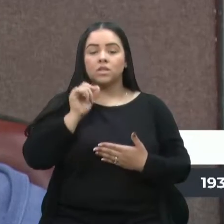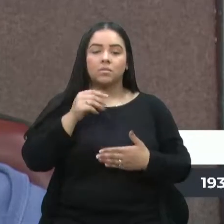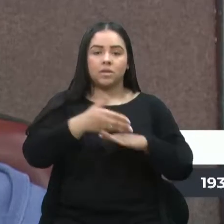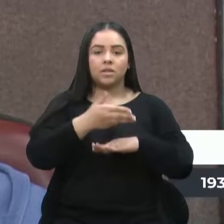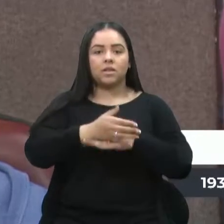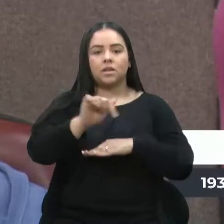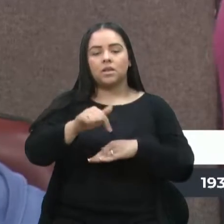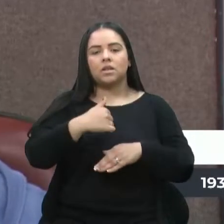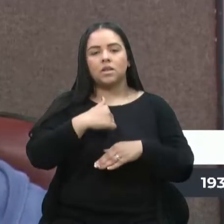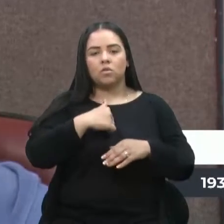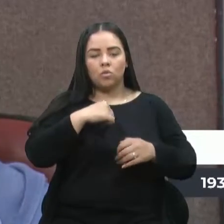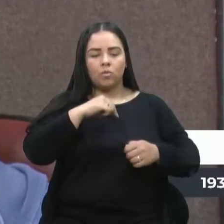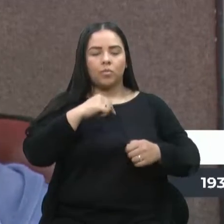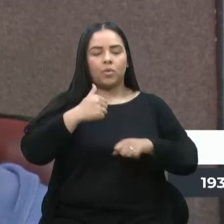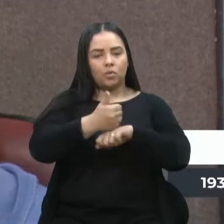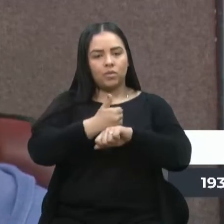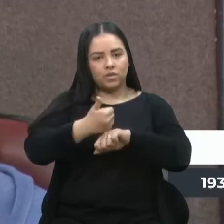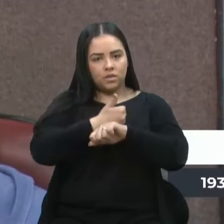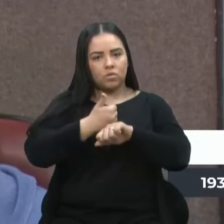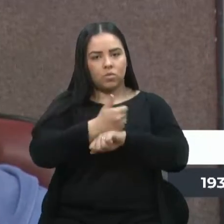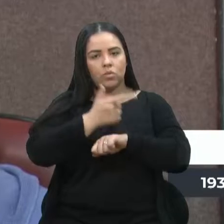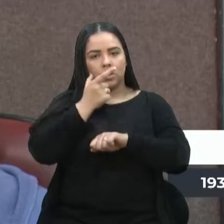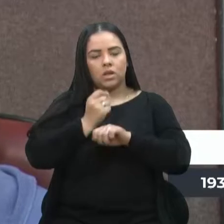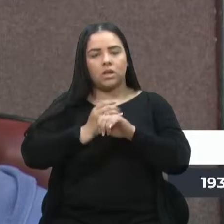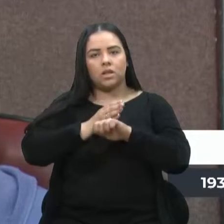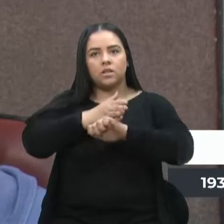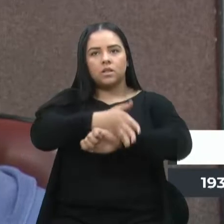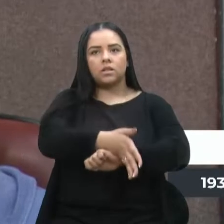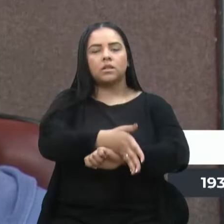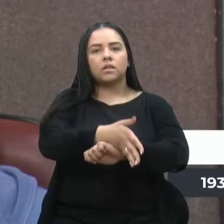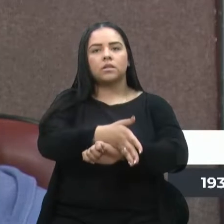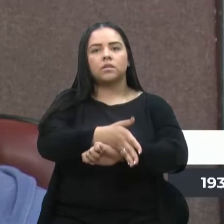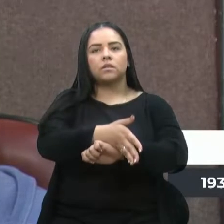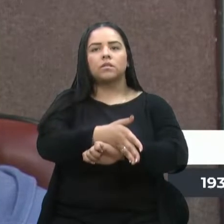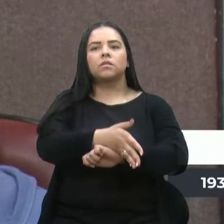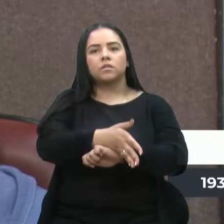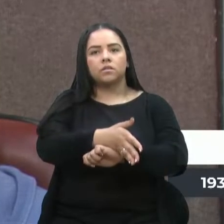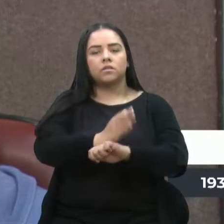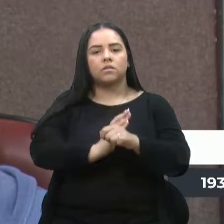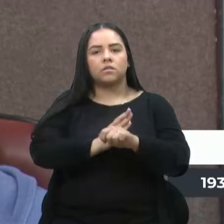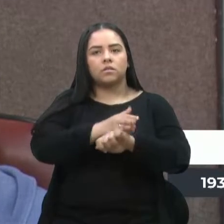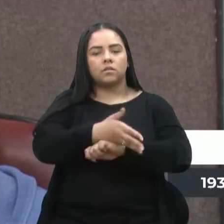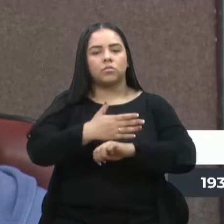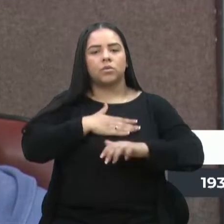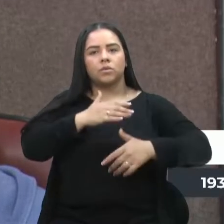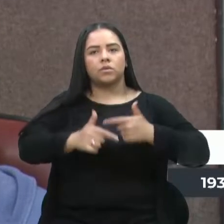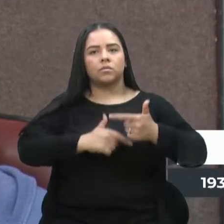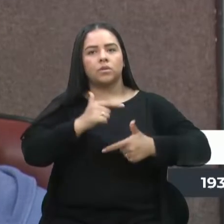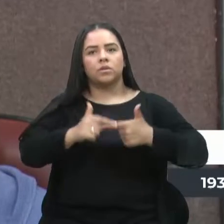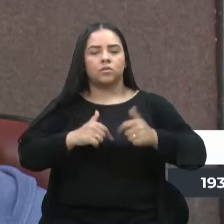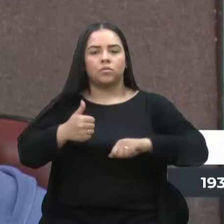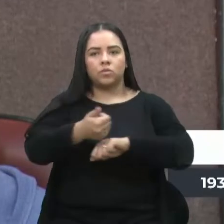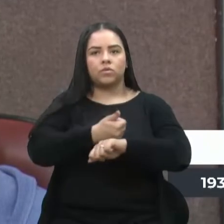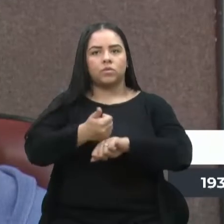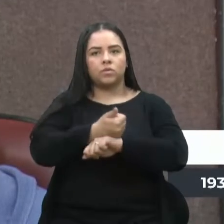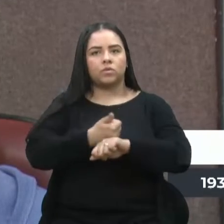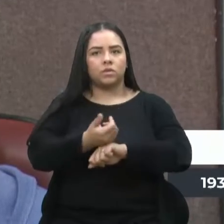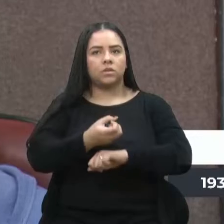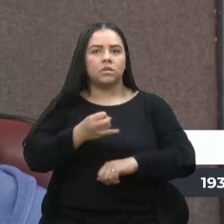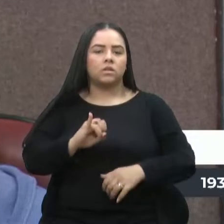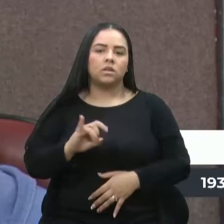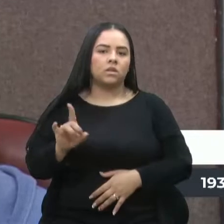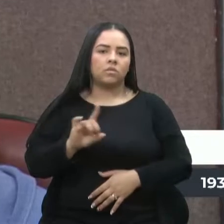de ferramenteiro matrizeiro que eu consegui engajar no e no no meu trabalho na questão profissional e